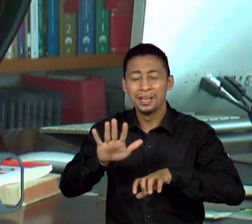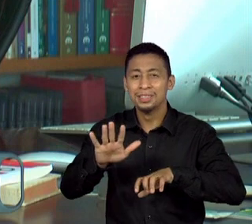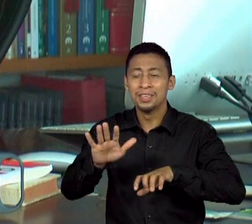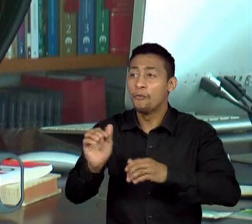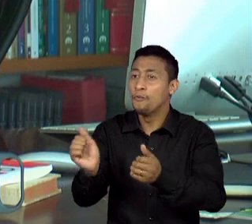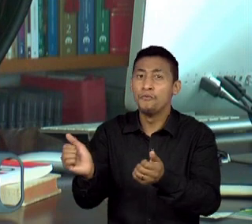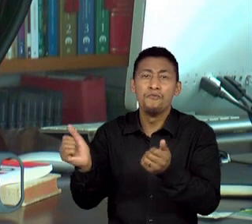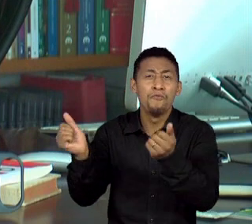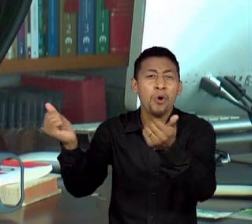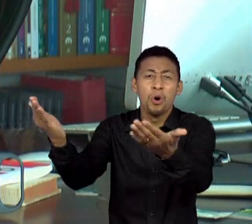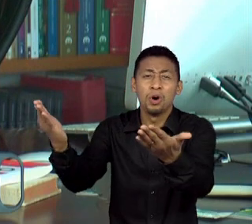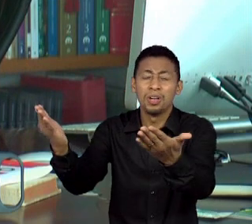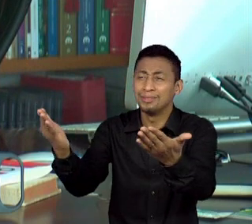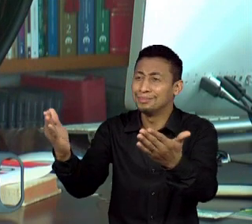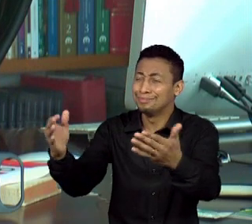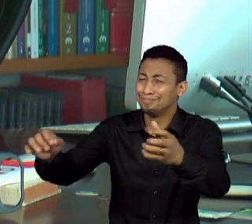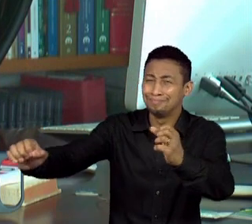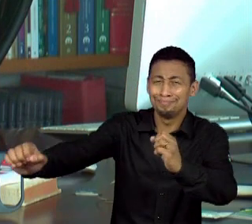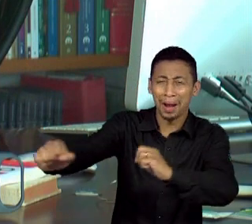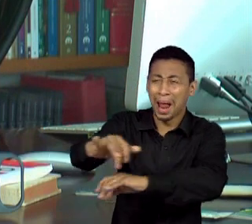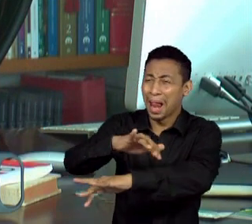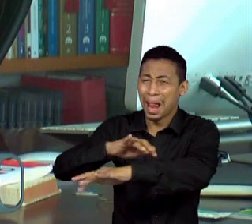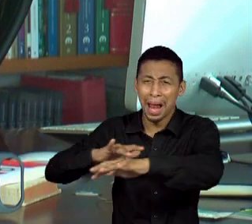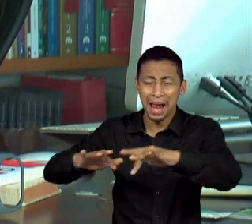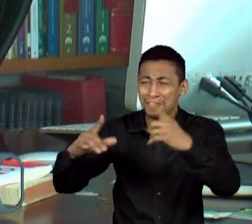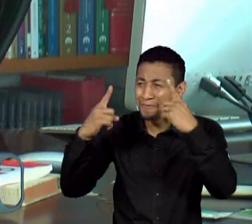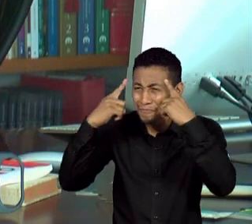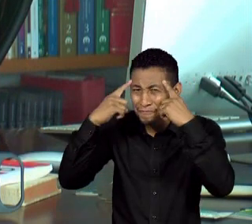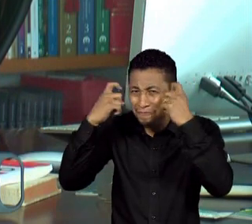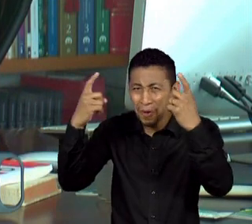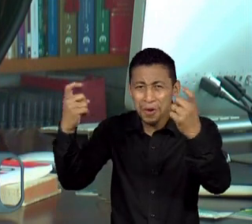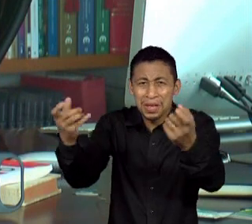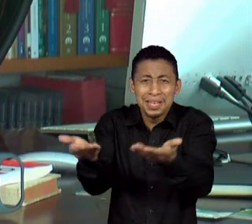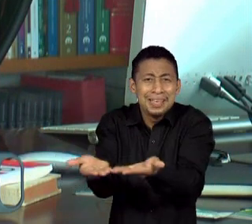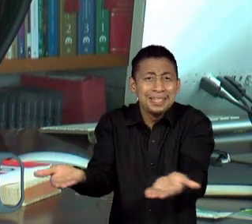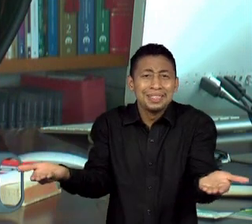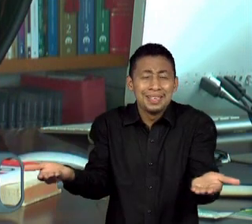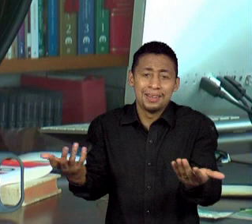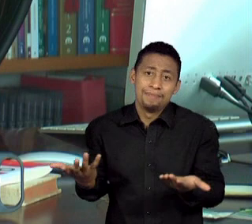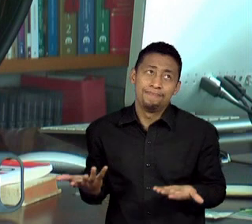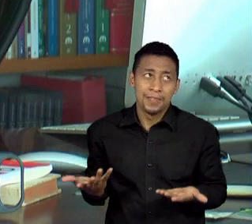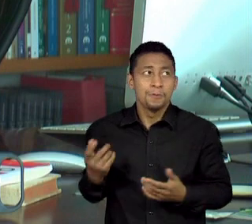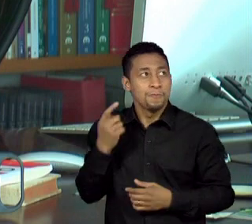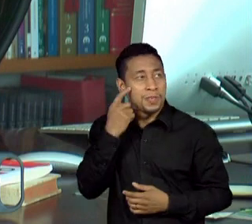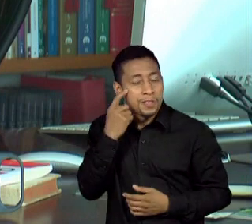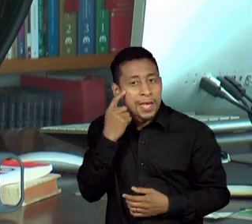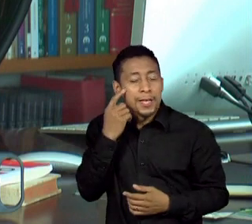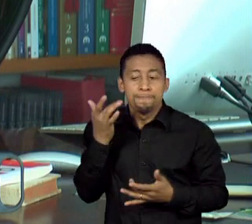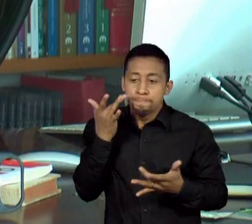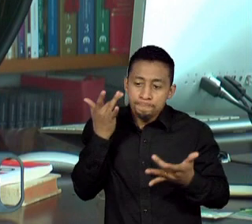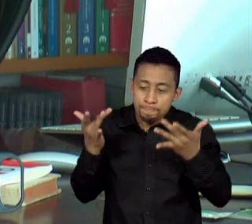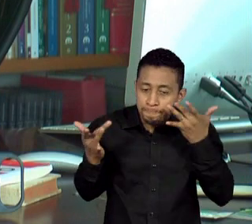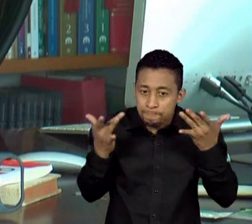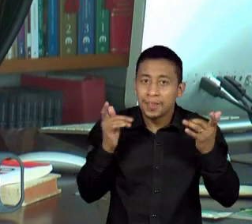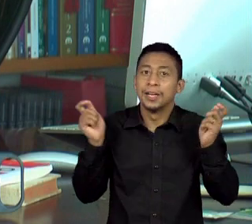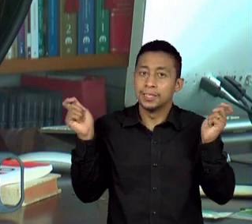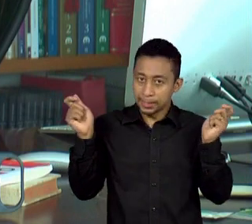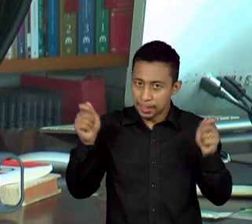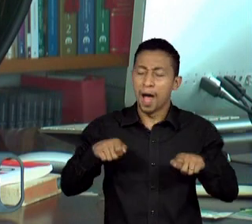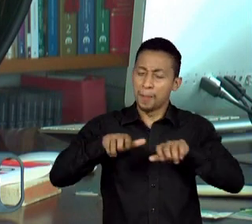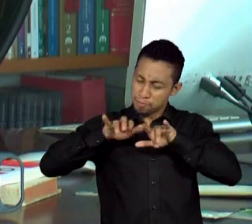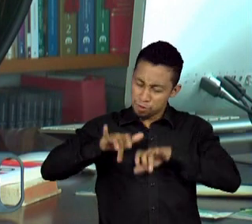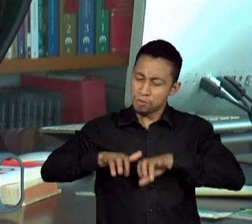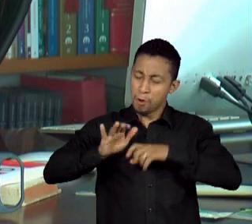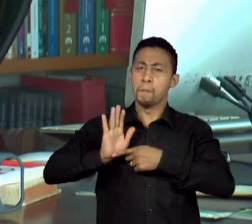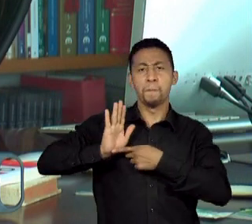violento, tão aterrador, né? Então a gente resolveu usar a nossa arte, que é a dramaturgia, para falar disso. Vamos falar